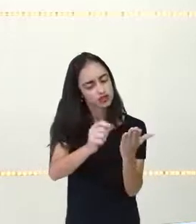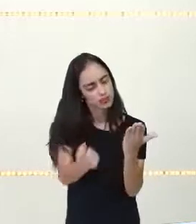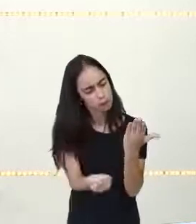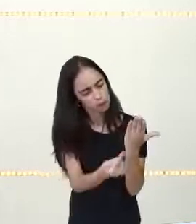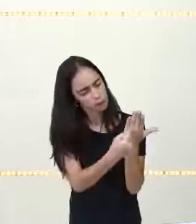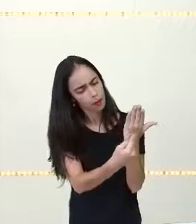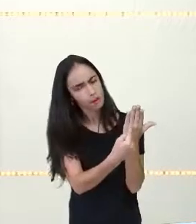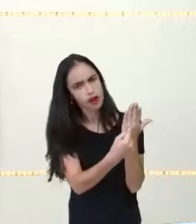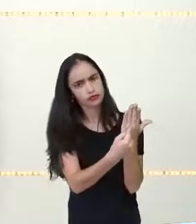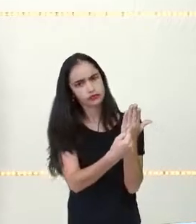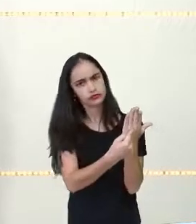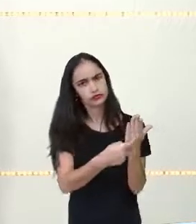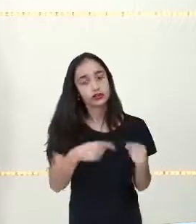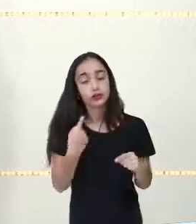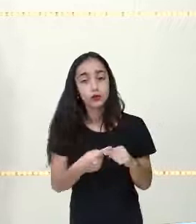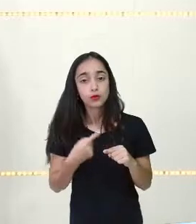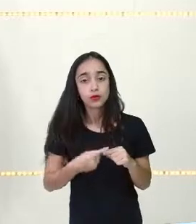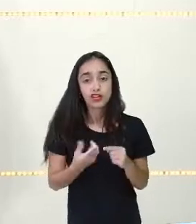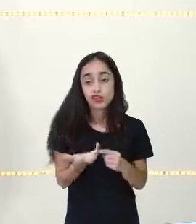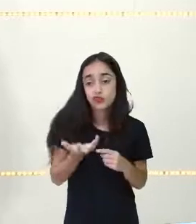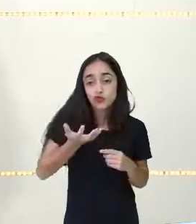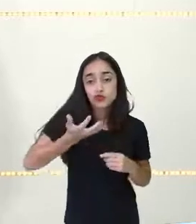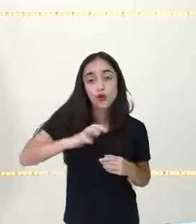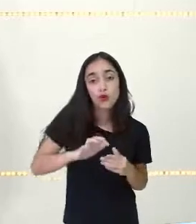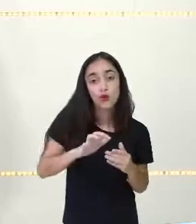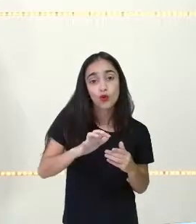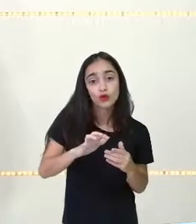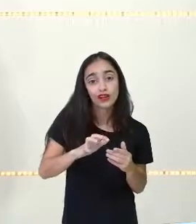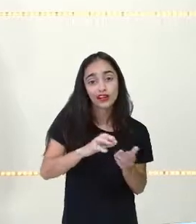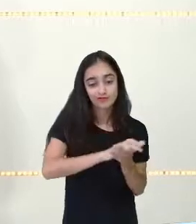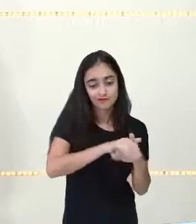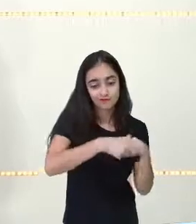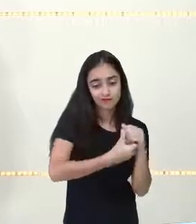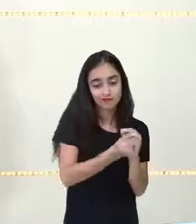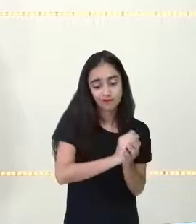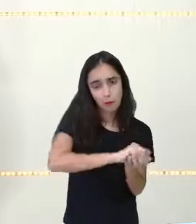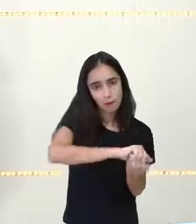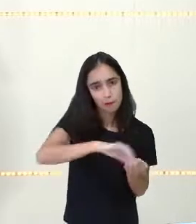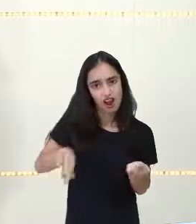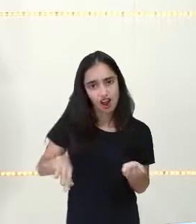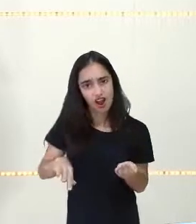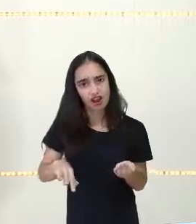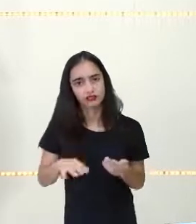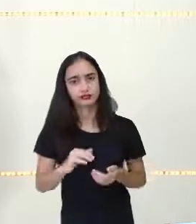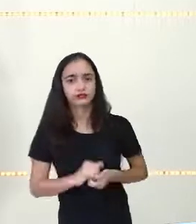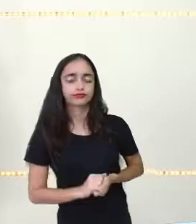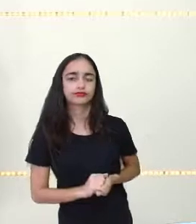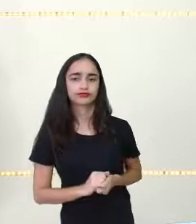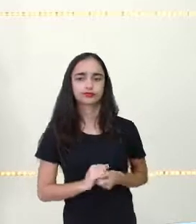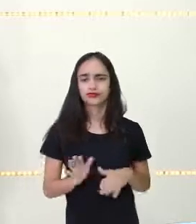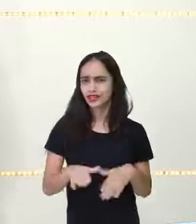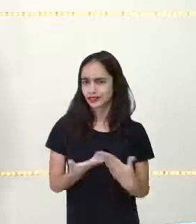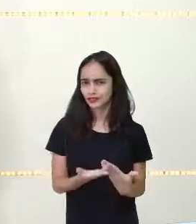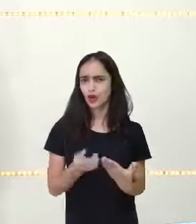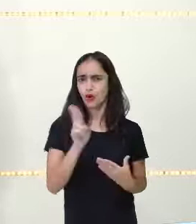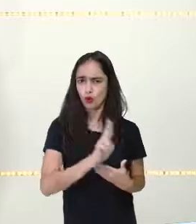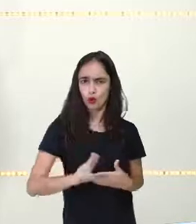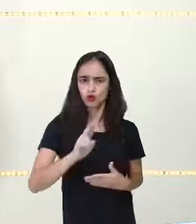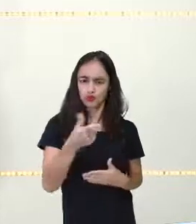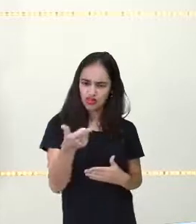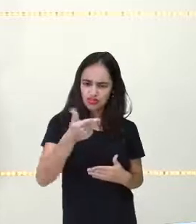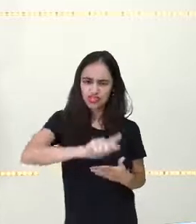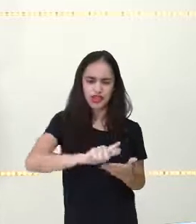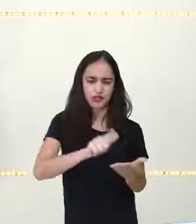ele não quis desperdiçar papel se aquele plano não deu certo ele virou ali a folha e fez